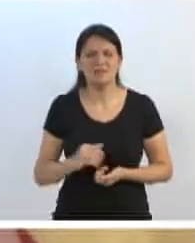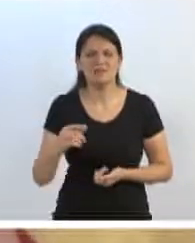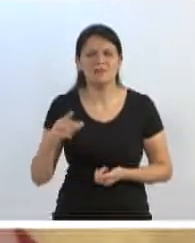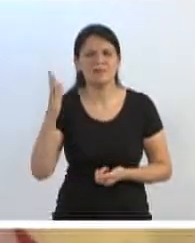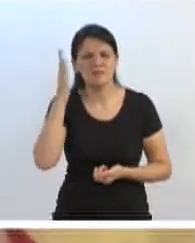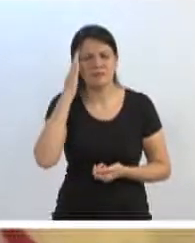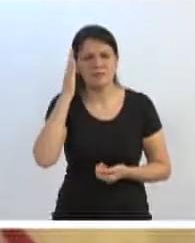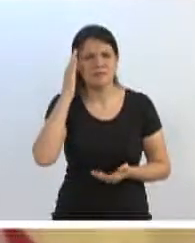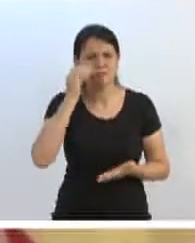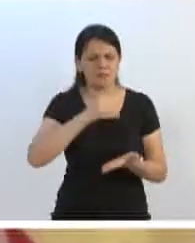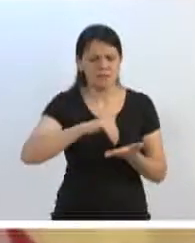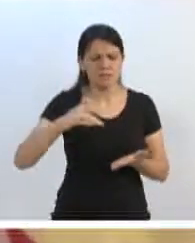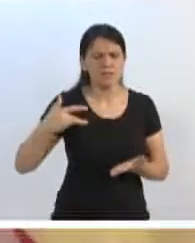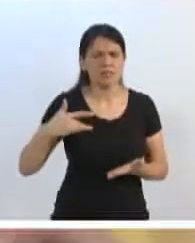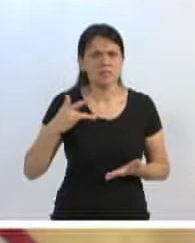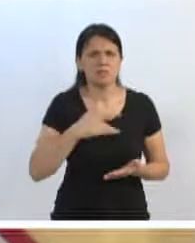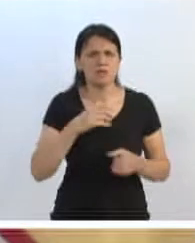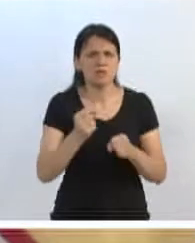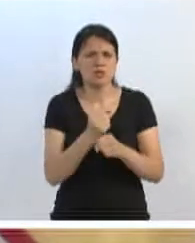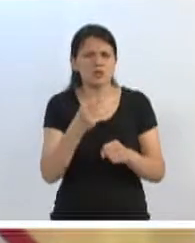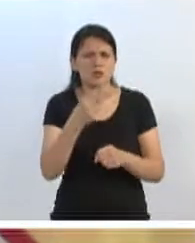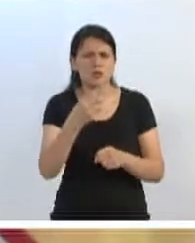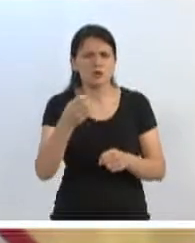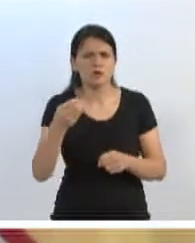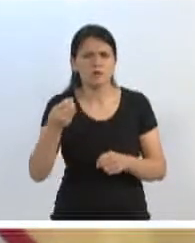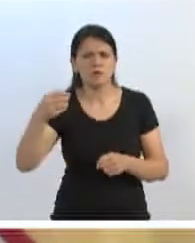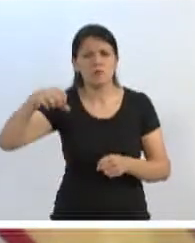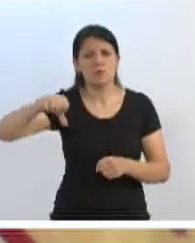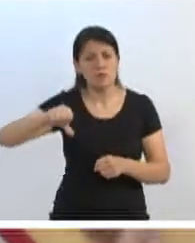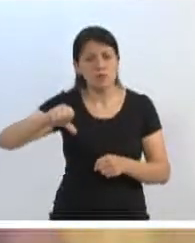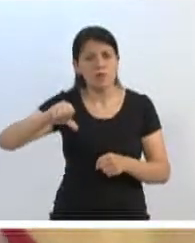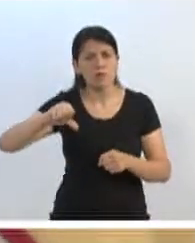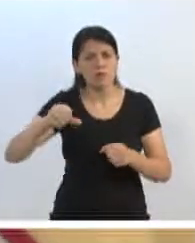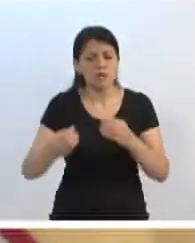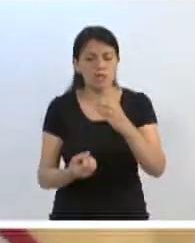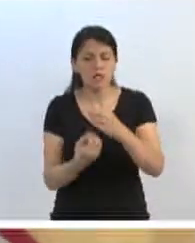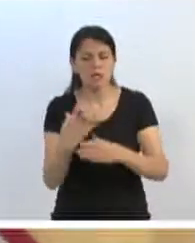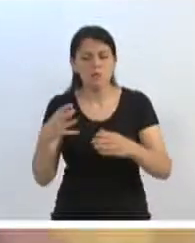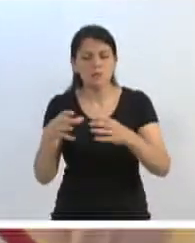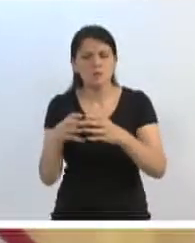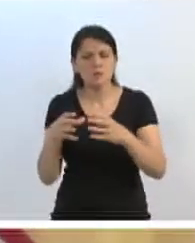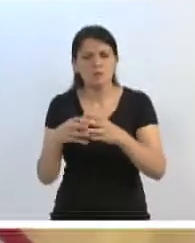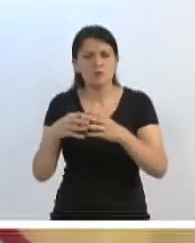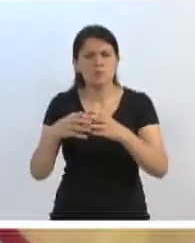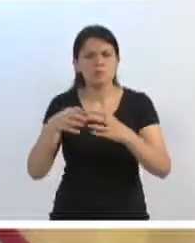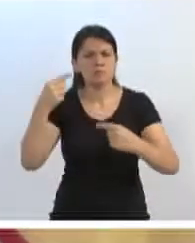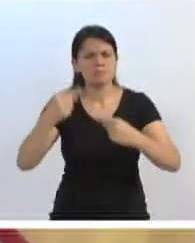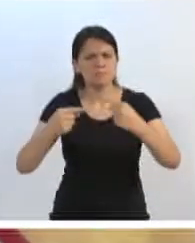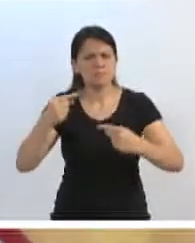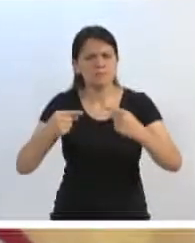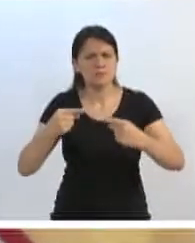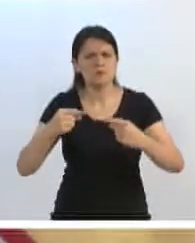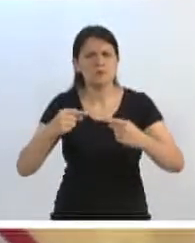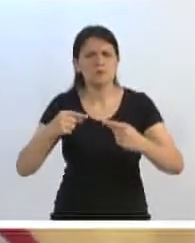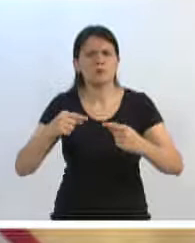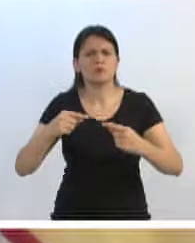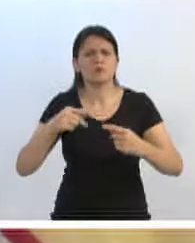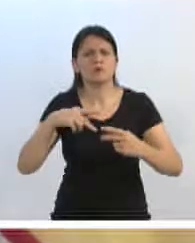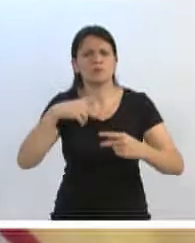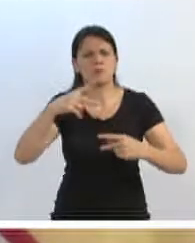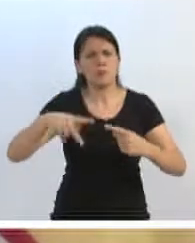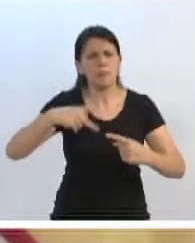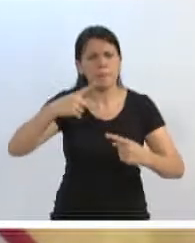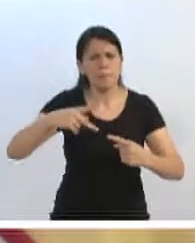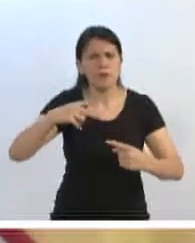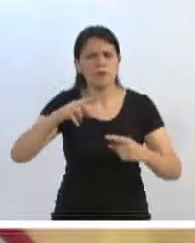saúde em 2009 nós implantamos a comissão que discutiu o plano de carreira dos servidores e fizemos isso abertamente né